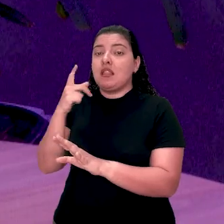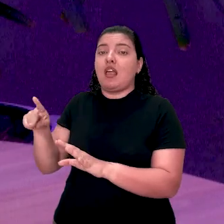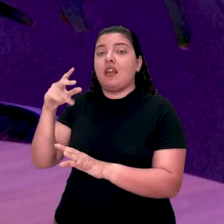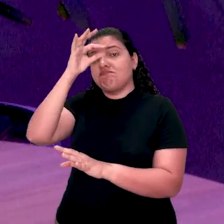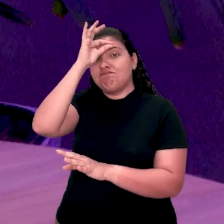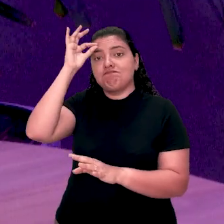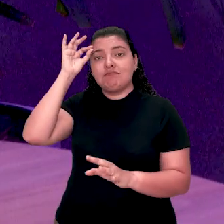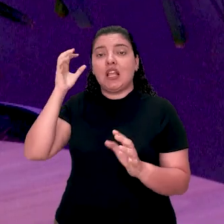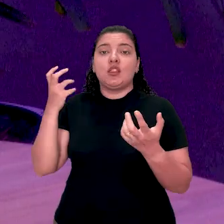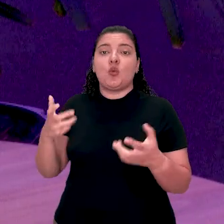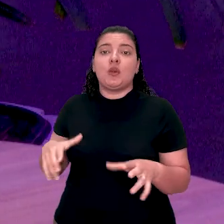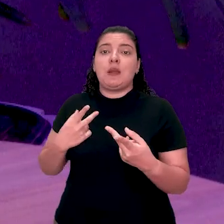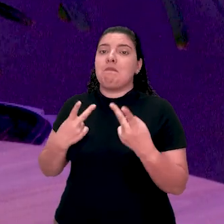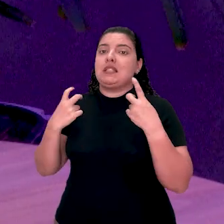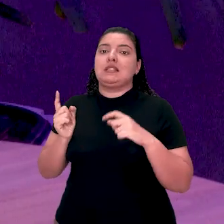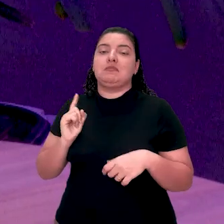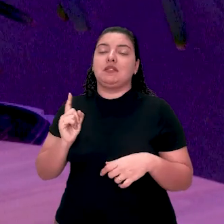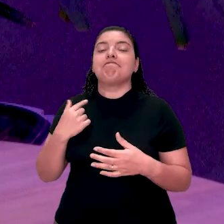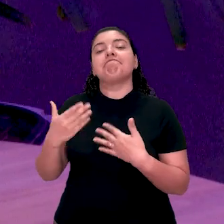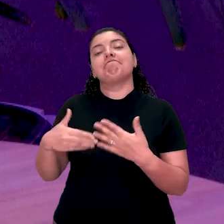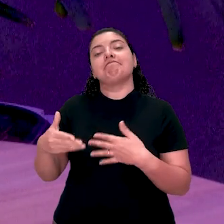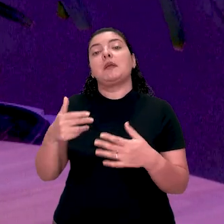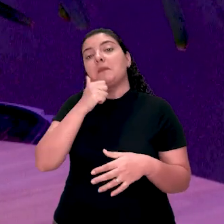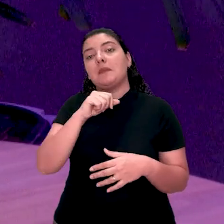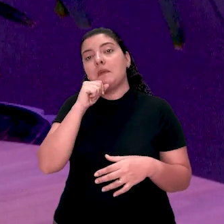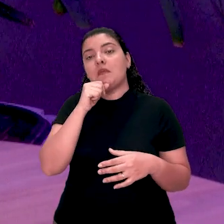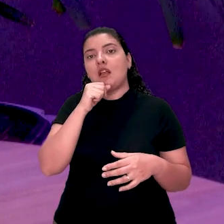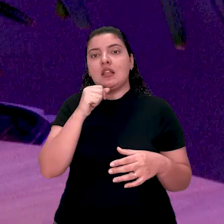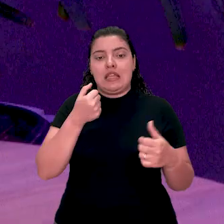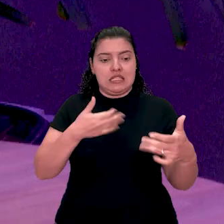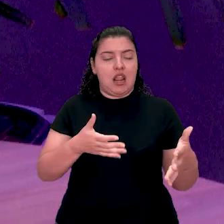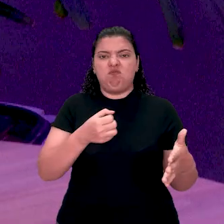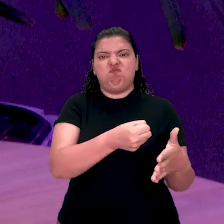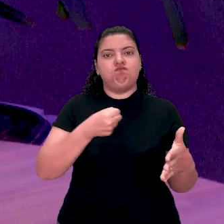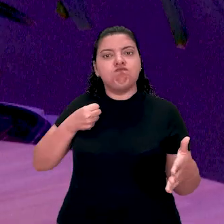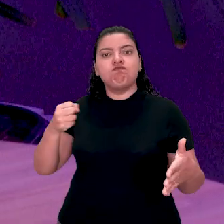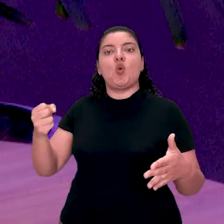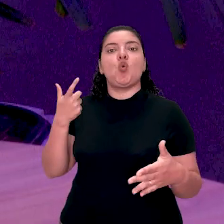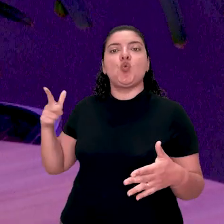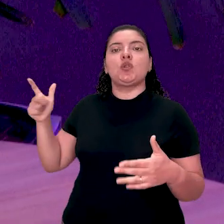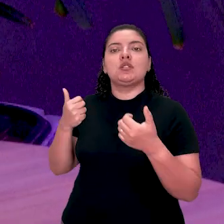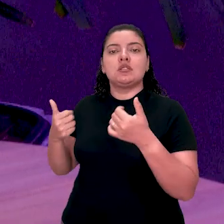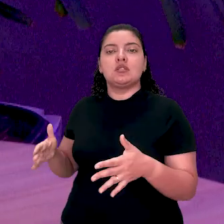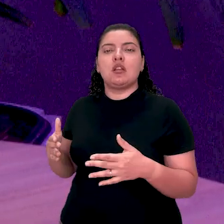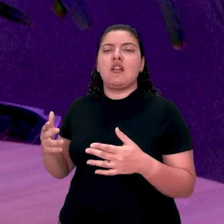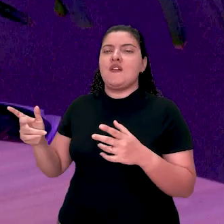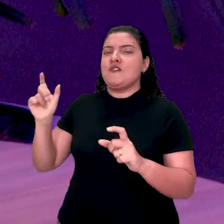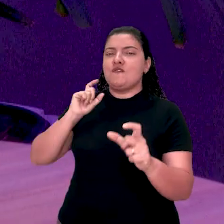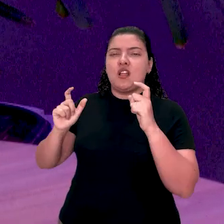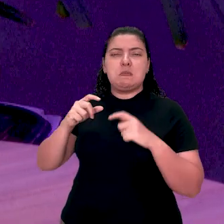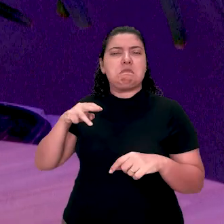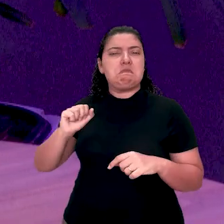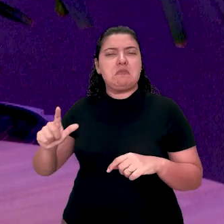ela não queria perceber, sim, né? Sim. Então, essa mãe tirou esse menino da minha sala. Tirou o menino da minha sala e me detonou, falou